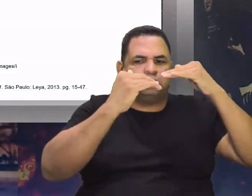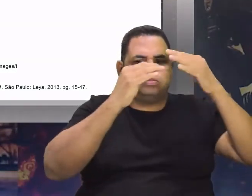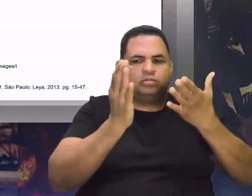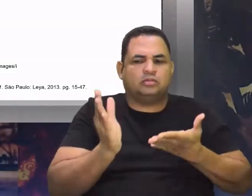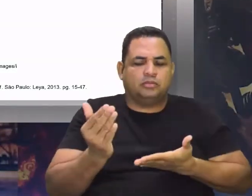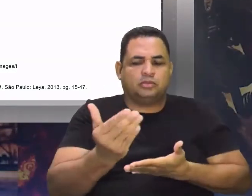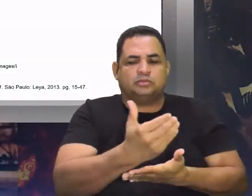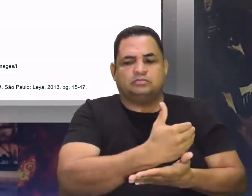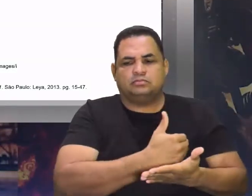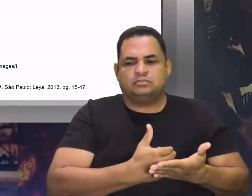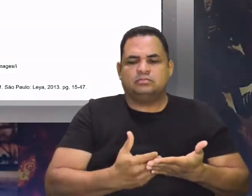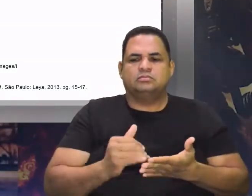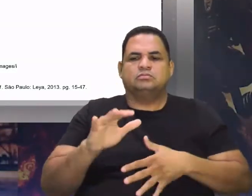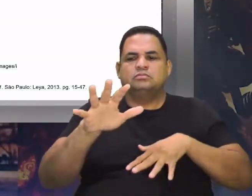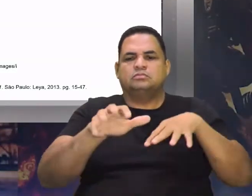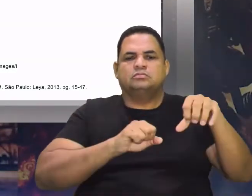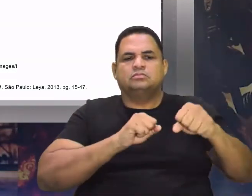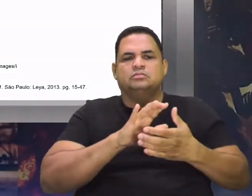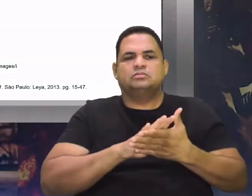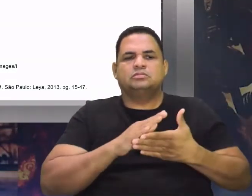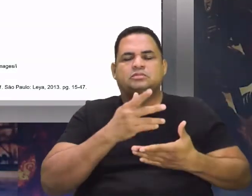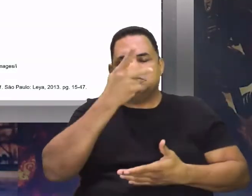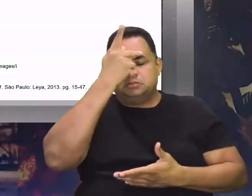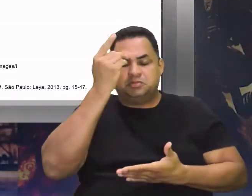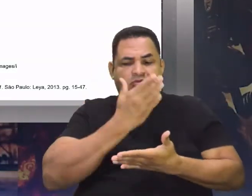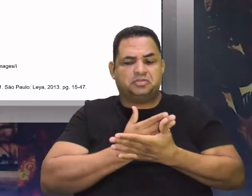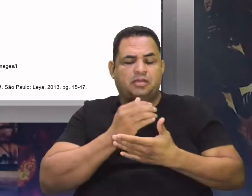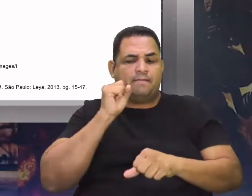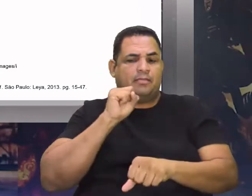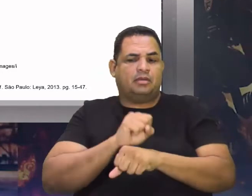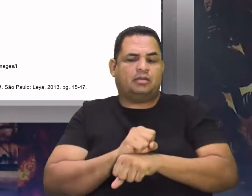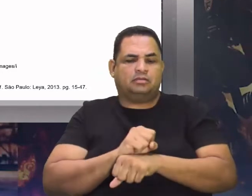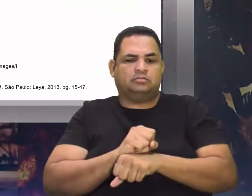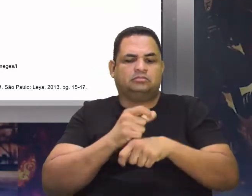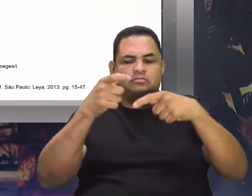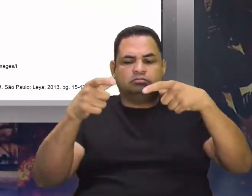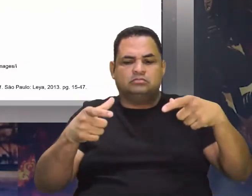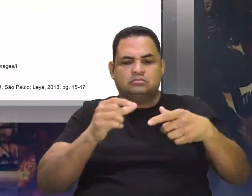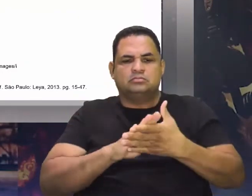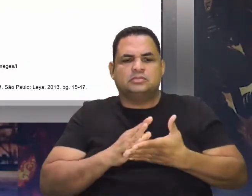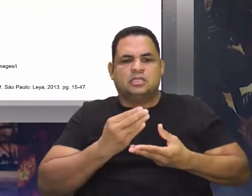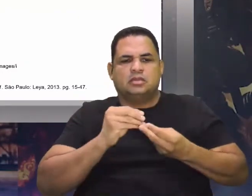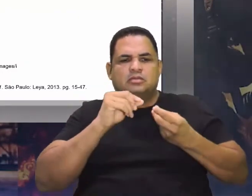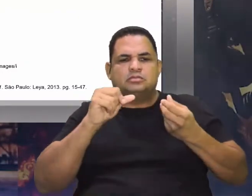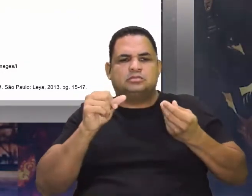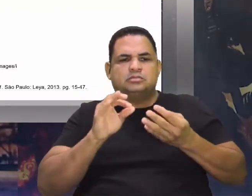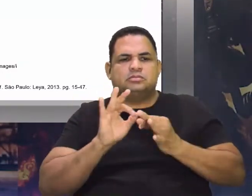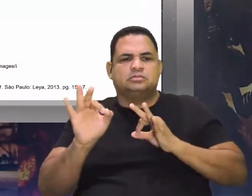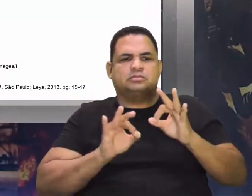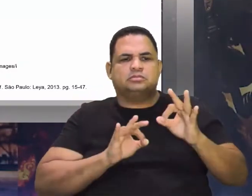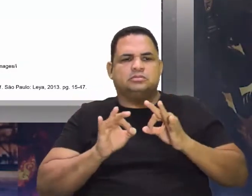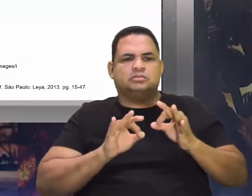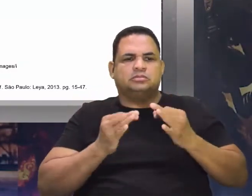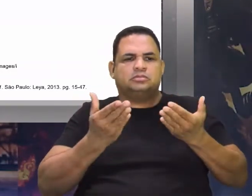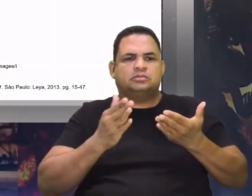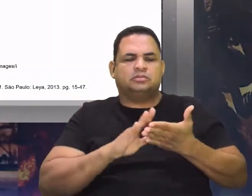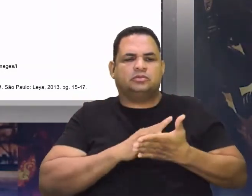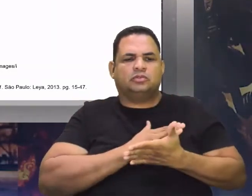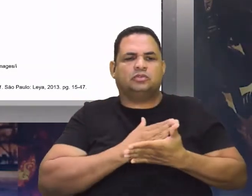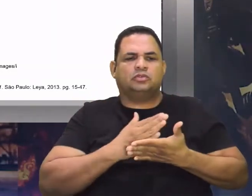e colher. E as pessoas começaram a parar. E aqueles restos de comida, elas começaram a domesticar